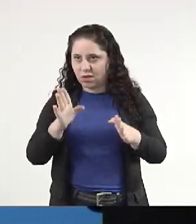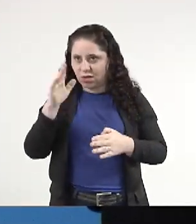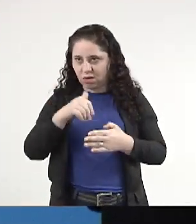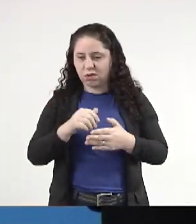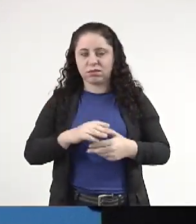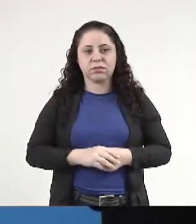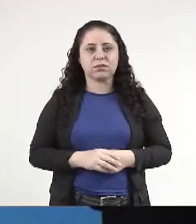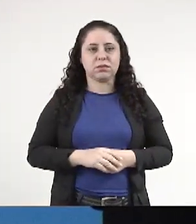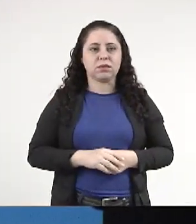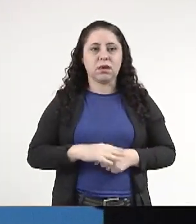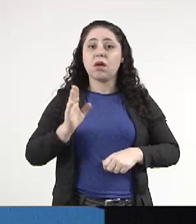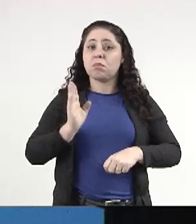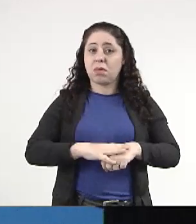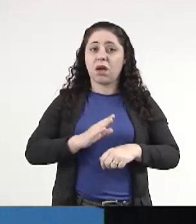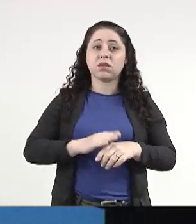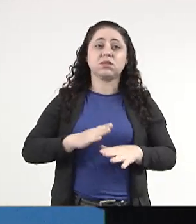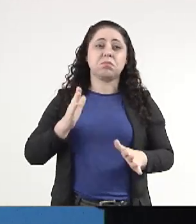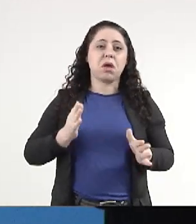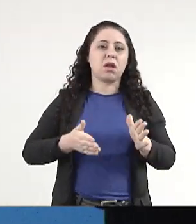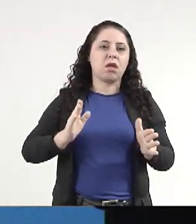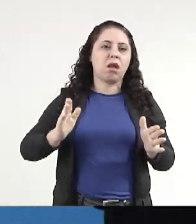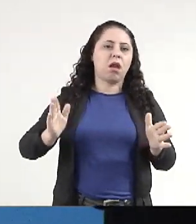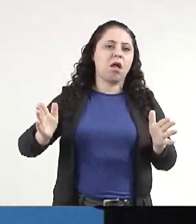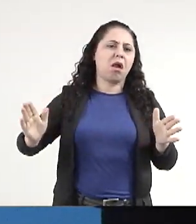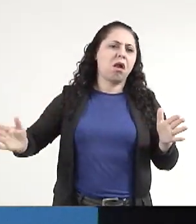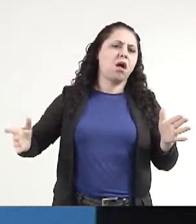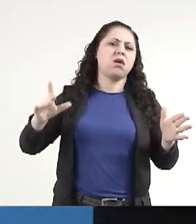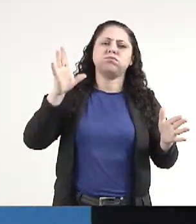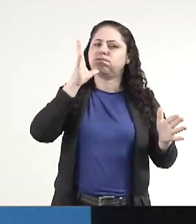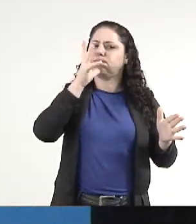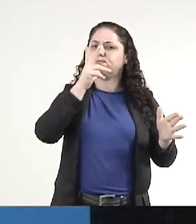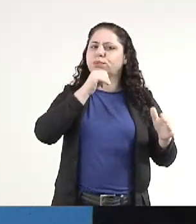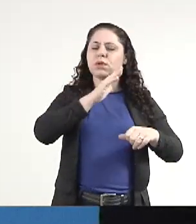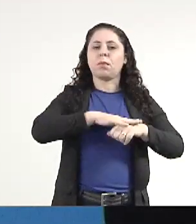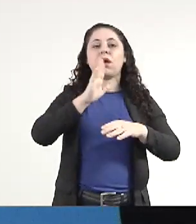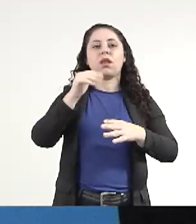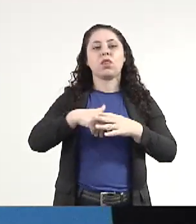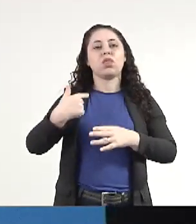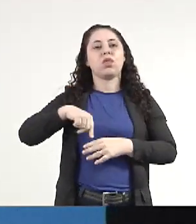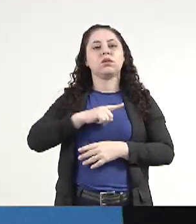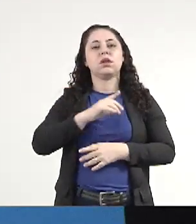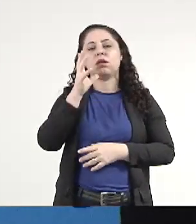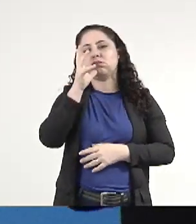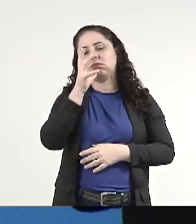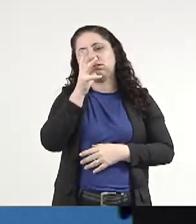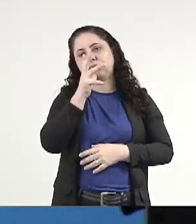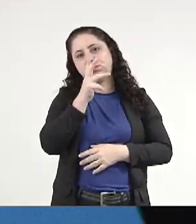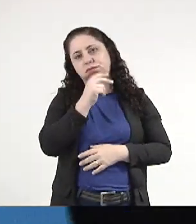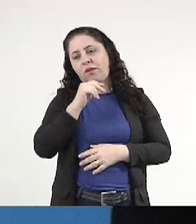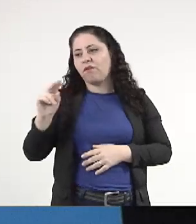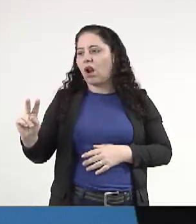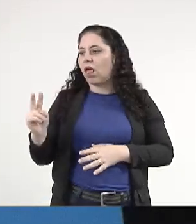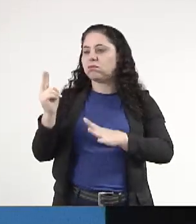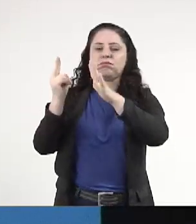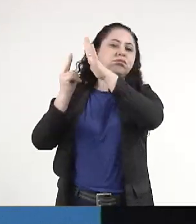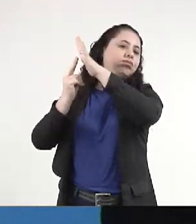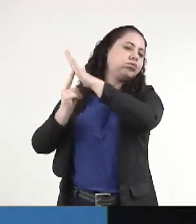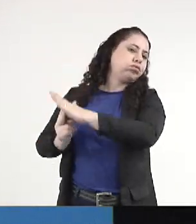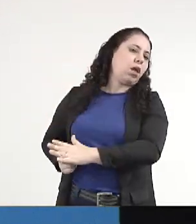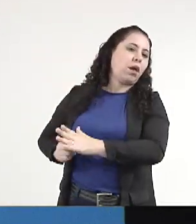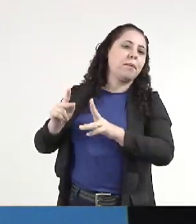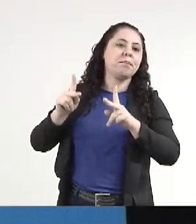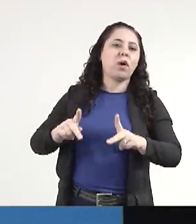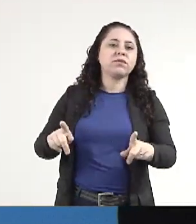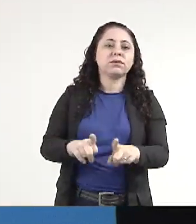período eleitoral, quanto mais tempo a gente demora sem eleição, mais tempo a gente demora sem valorização do